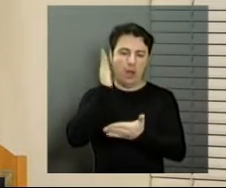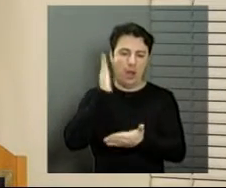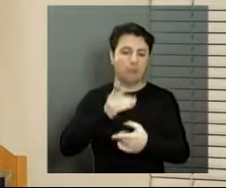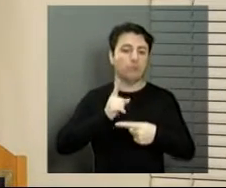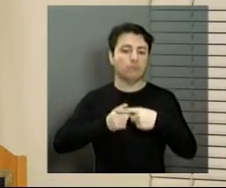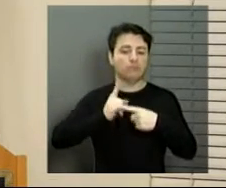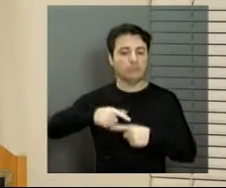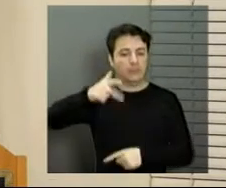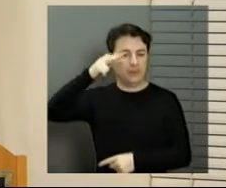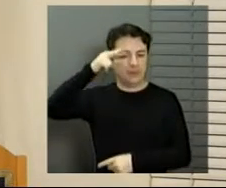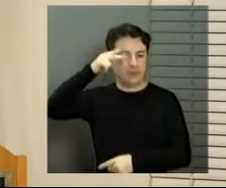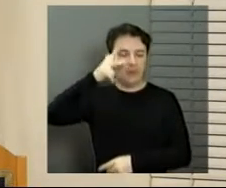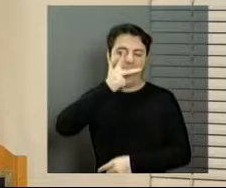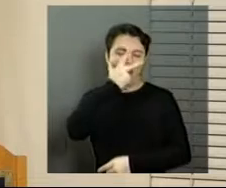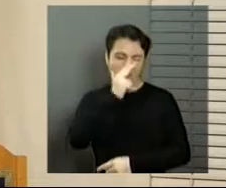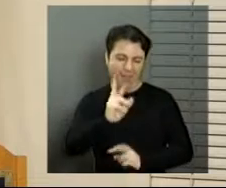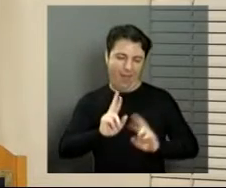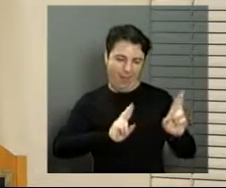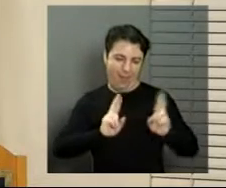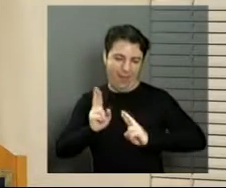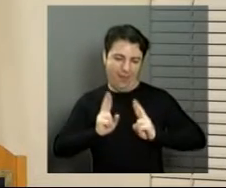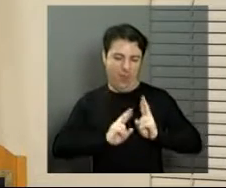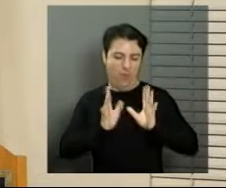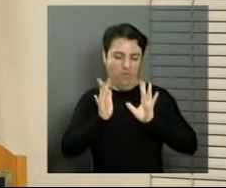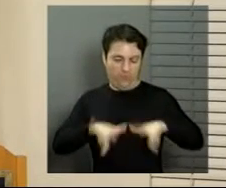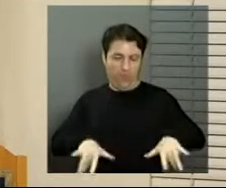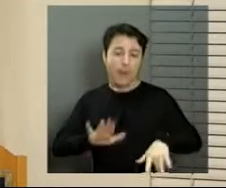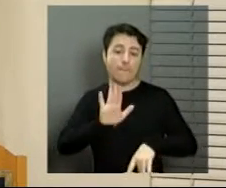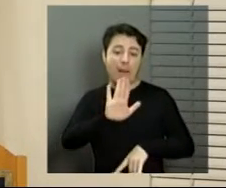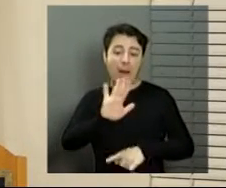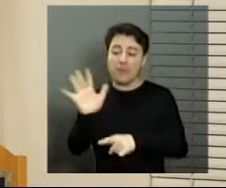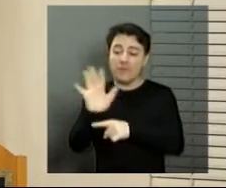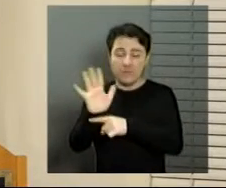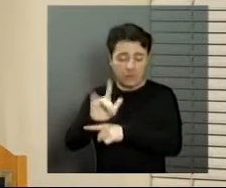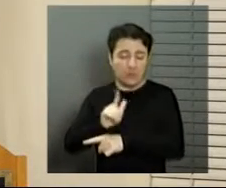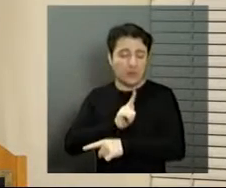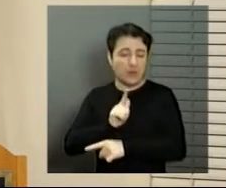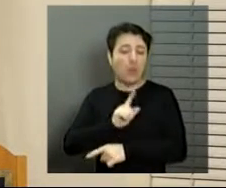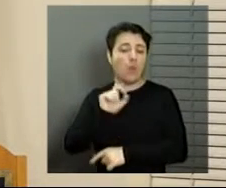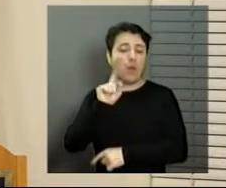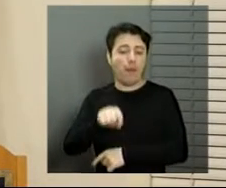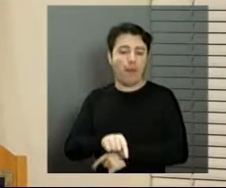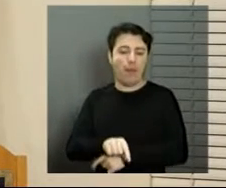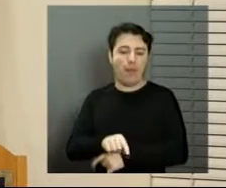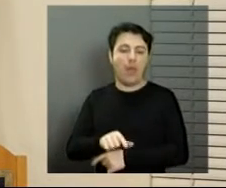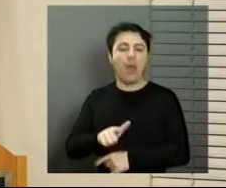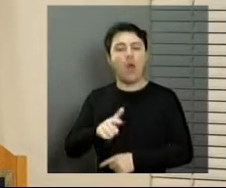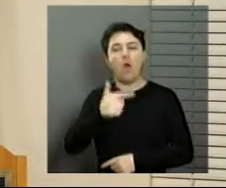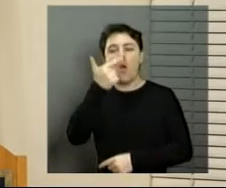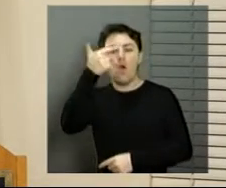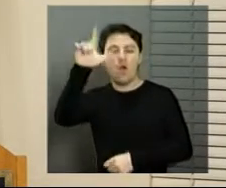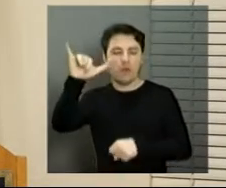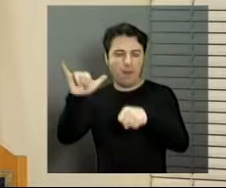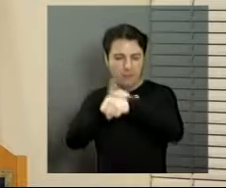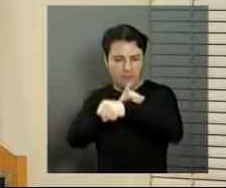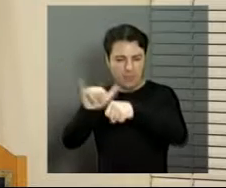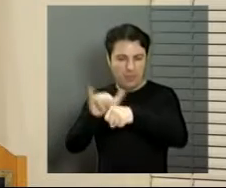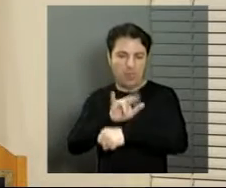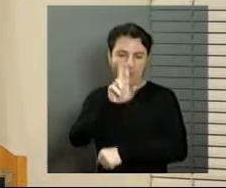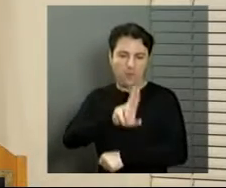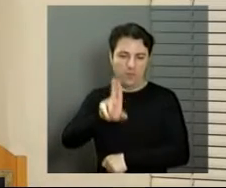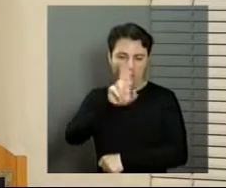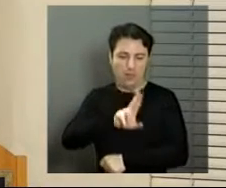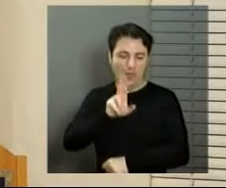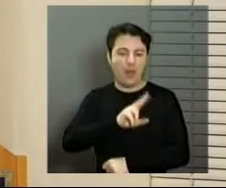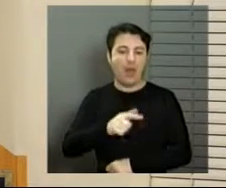de um difícil término de relacionamento, mas o vídeo tem um final feliz, um novo amor por alternativas sustentáveis. Preparei um textinho